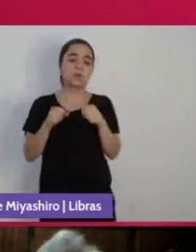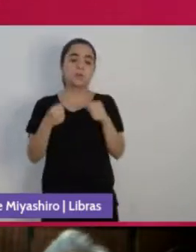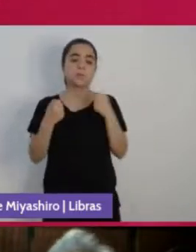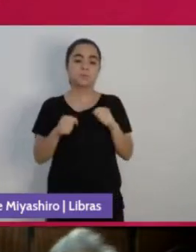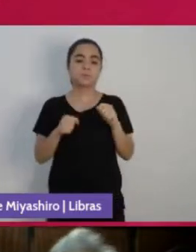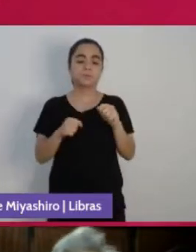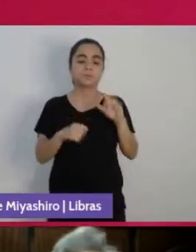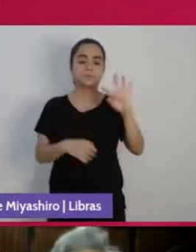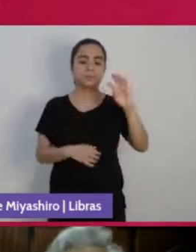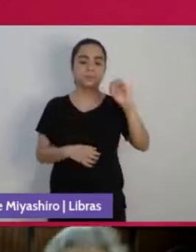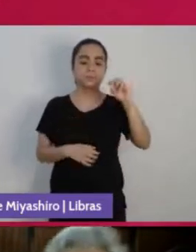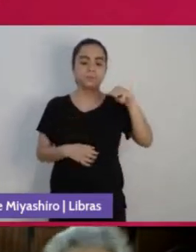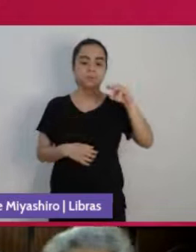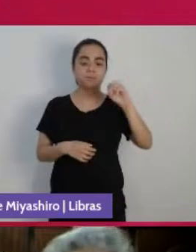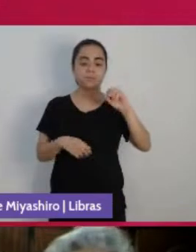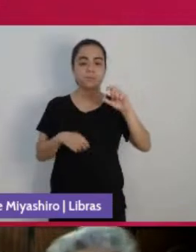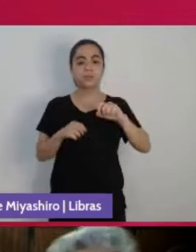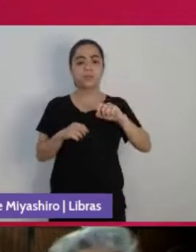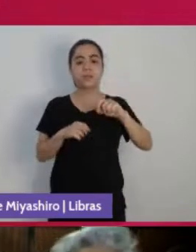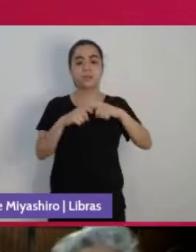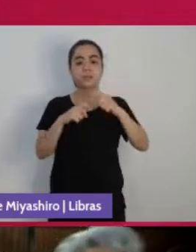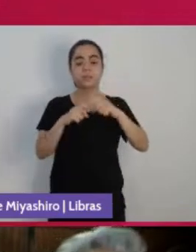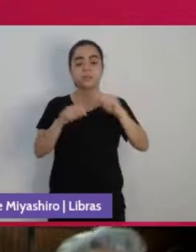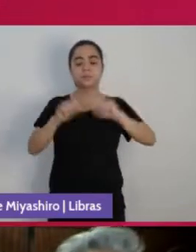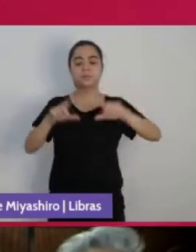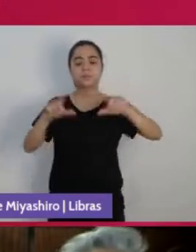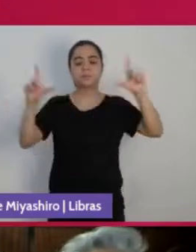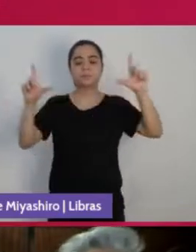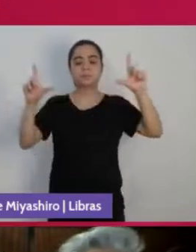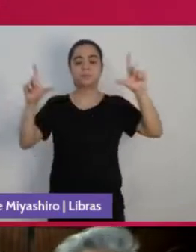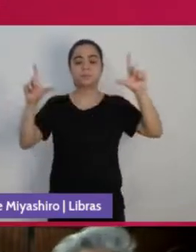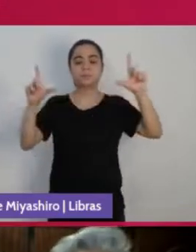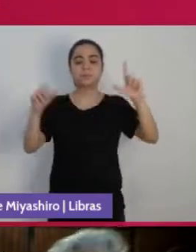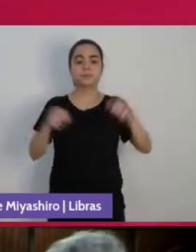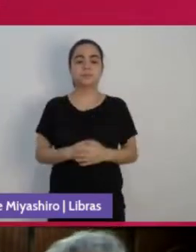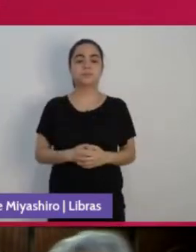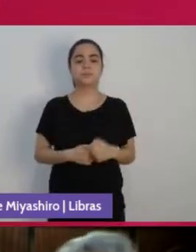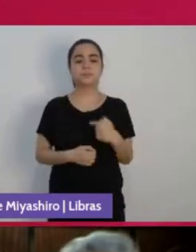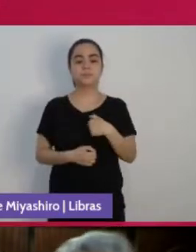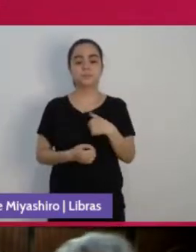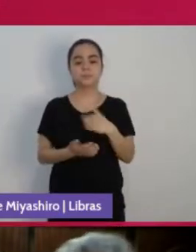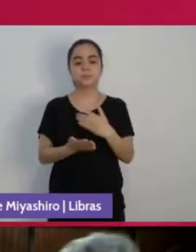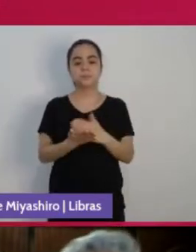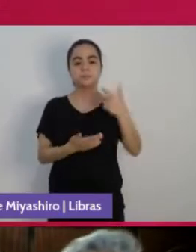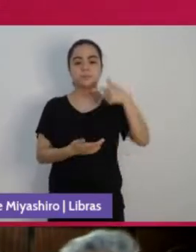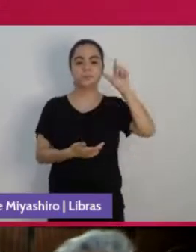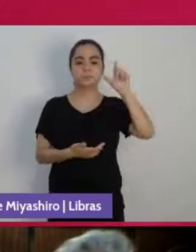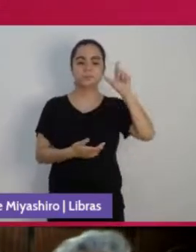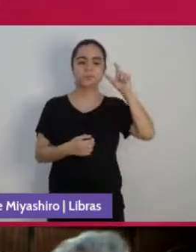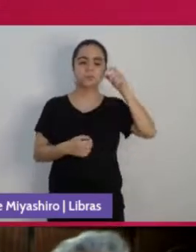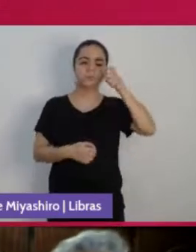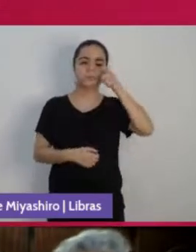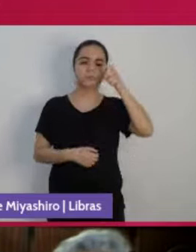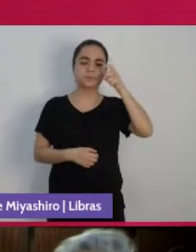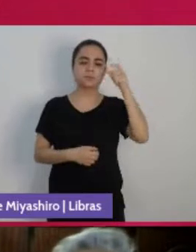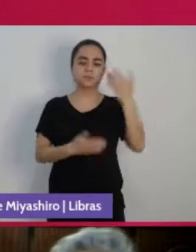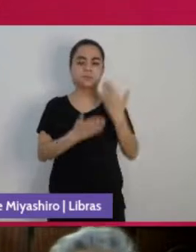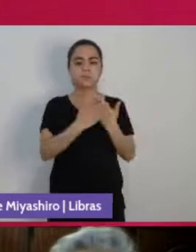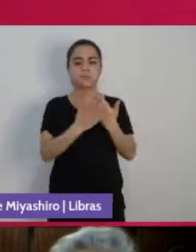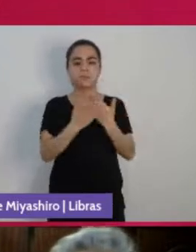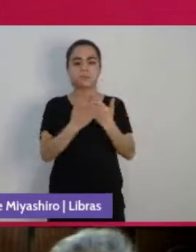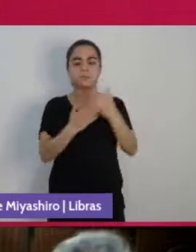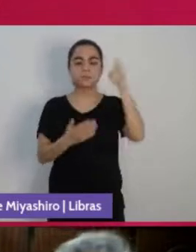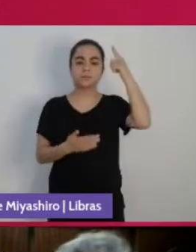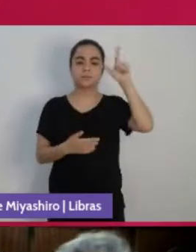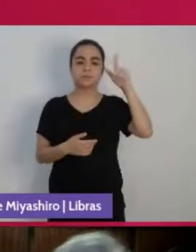sim, o médico amplia. Tanto que antes de entrar aqui com vocês, eu estava assistindo uma outra aula, que eu adoro assistir aula de